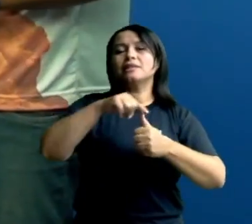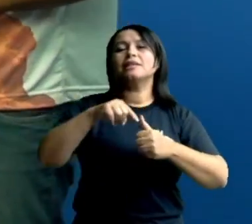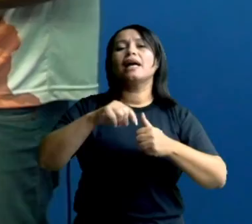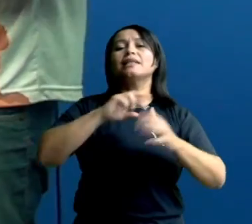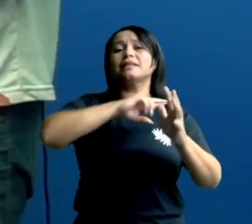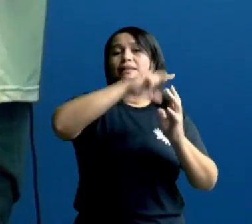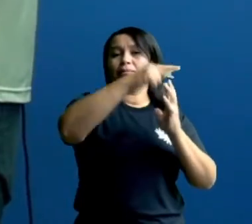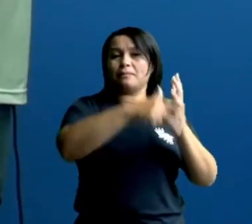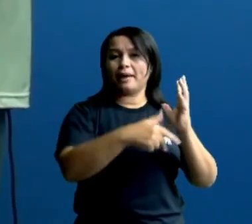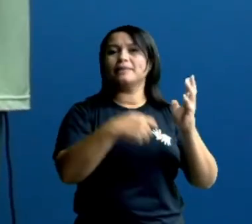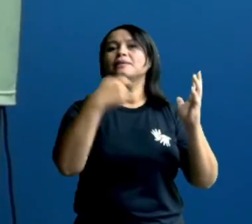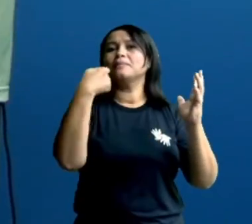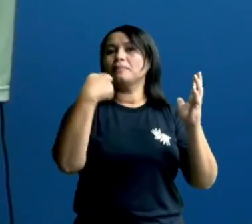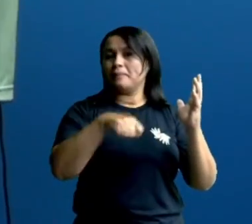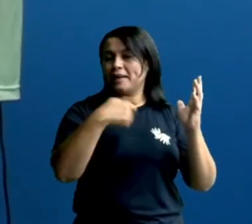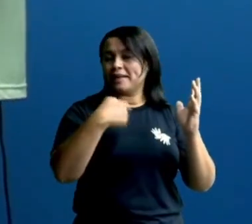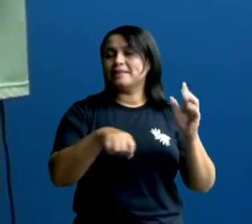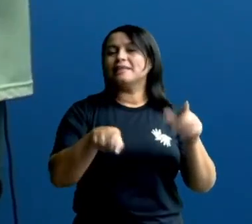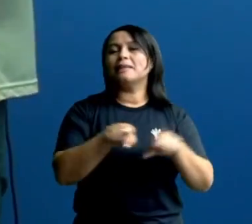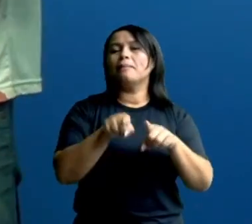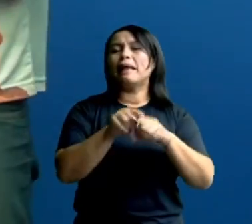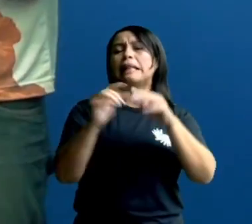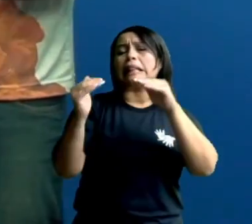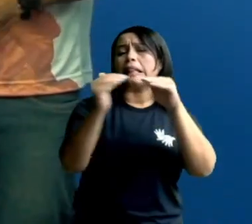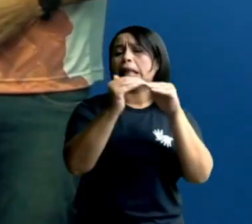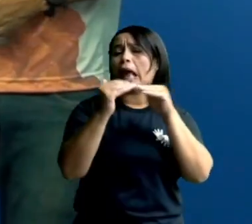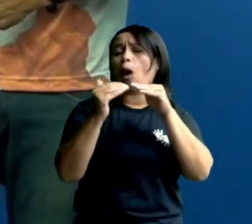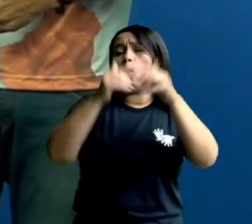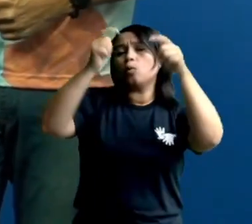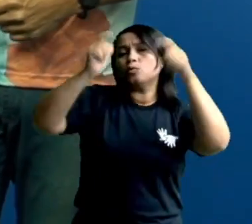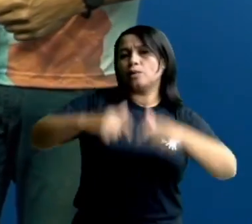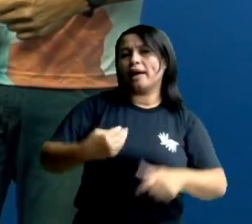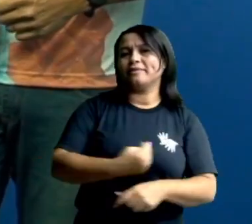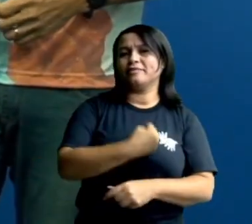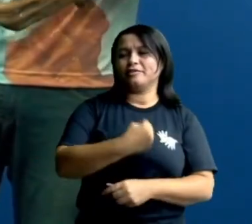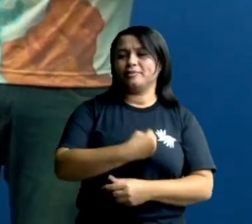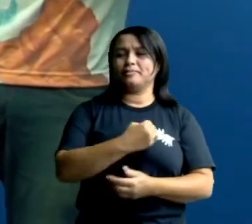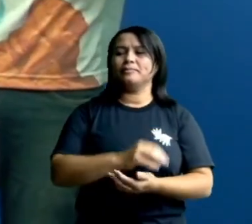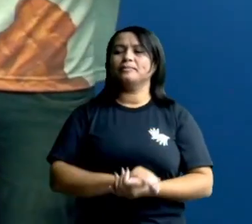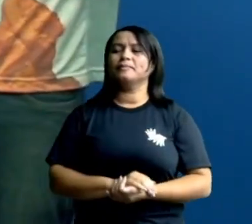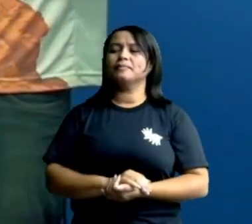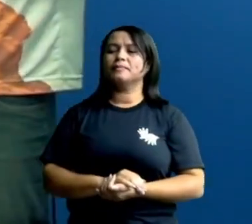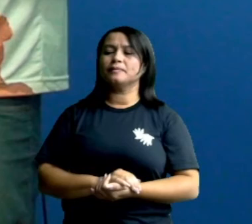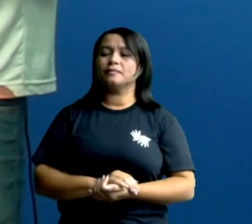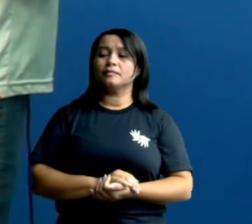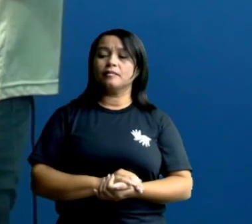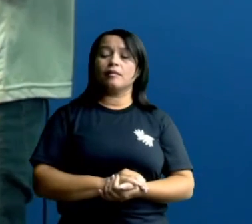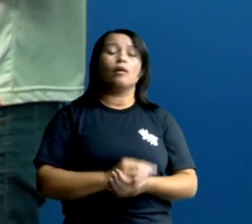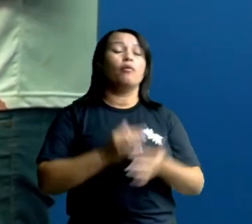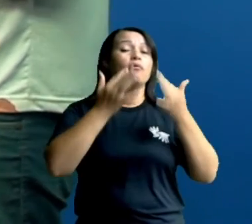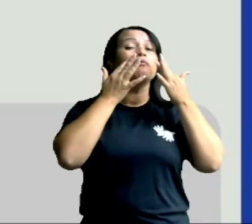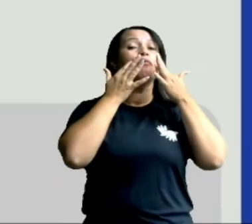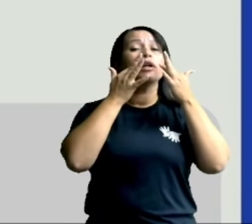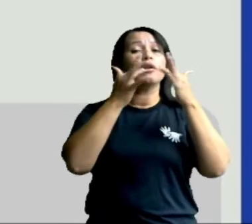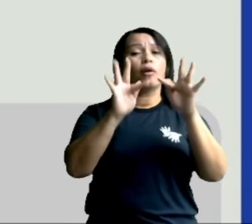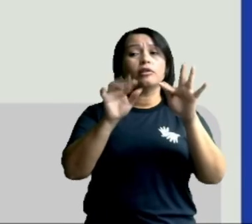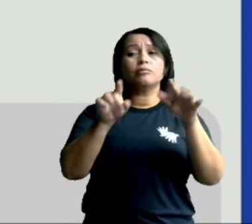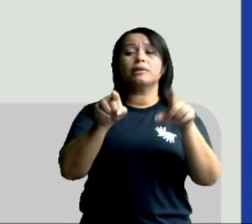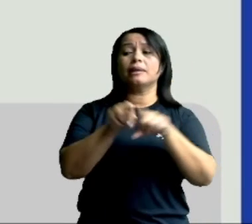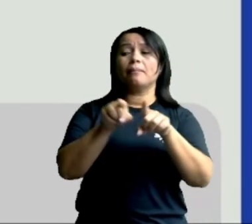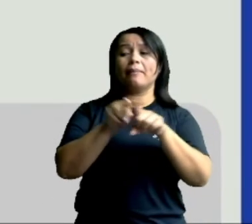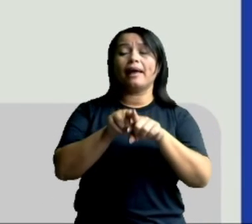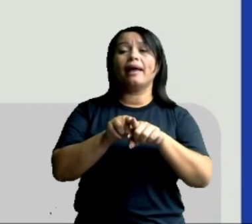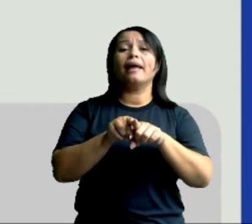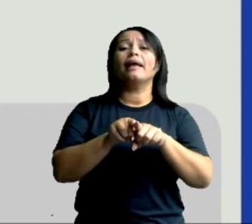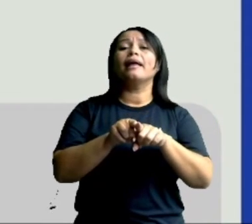espécies possuem de acordo com o ambiente em que elas vivem. O fenótipo